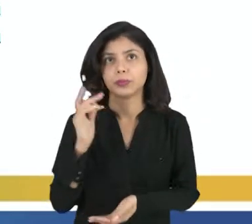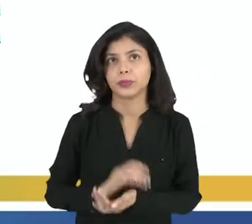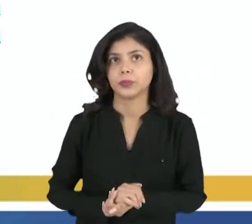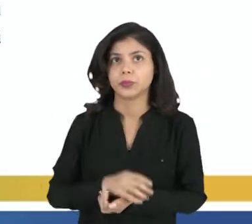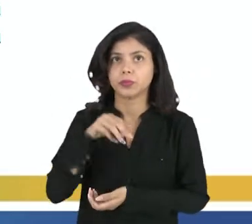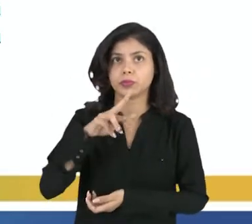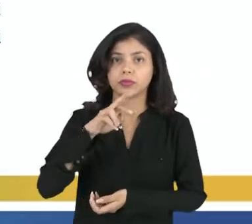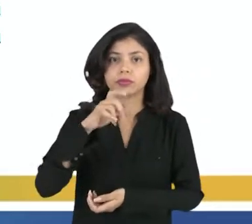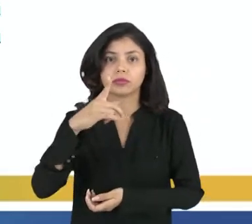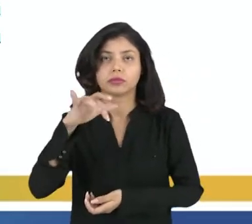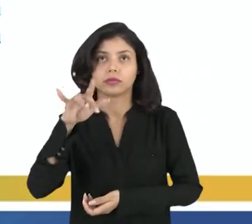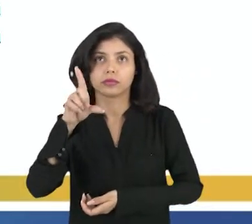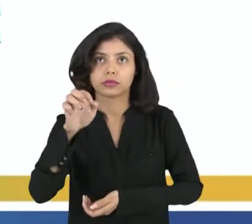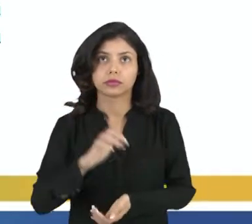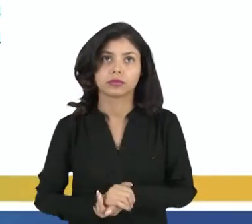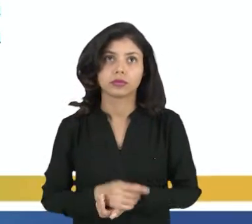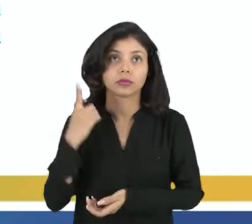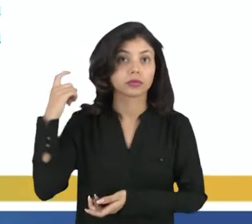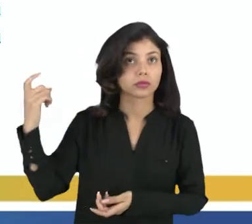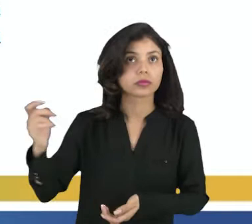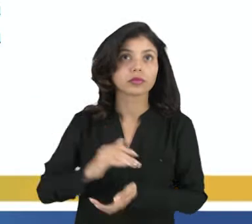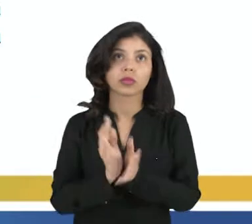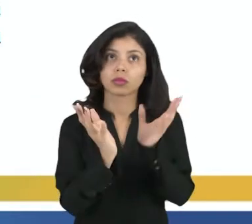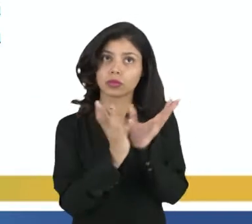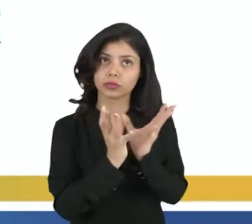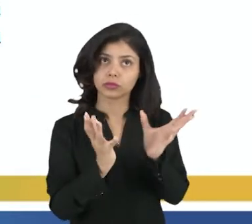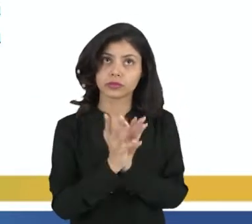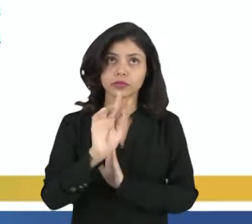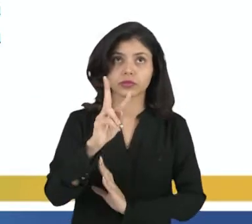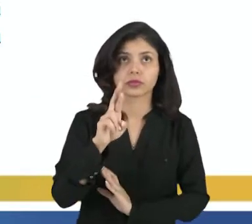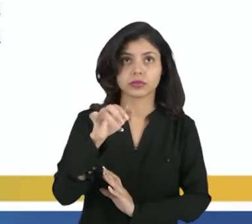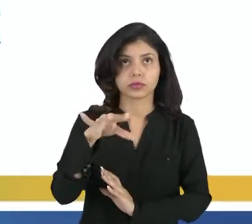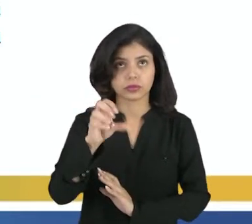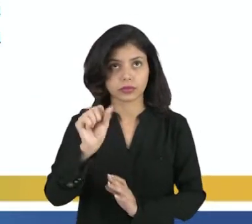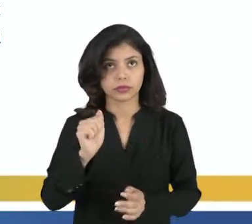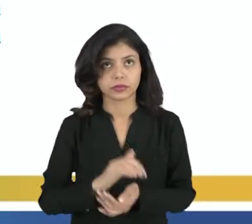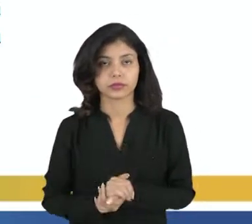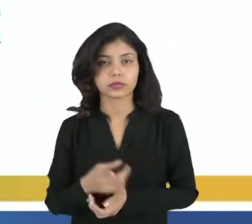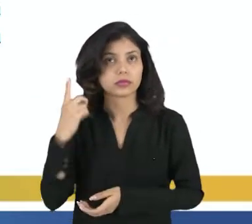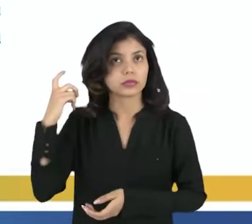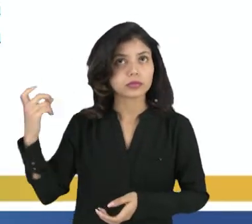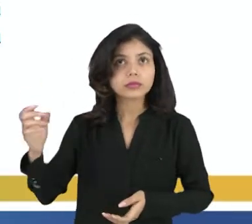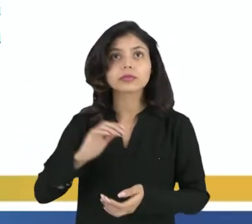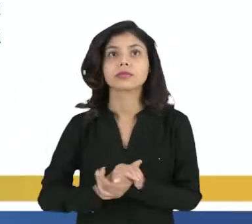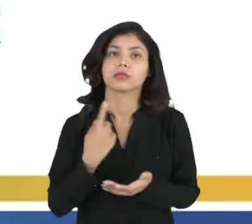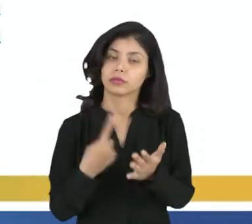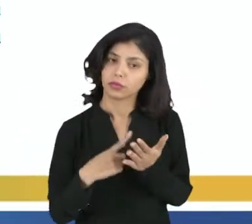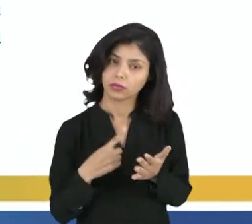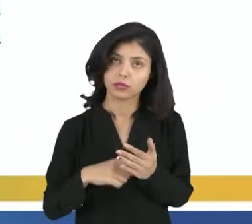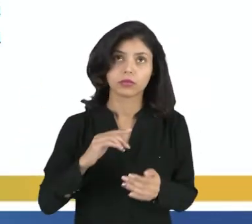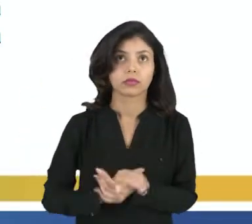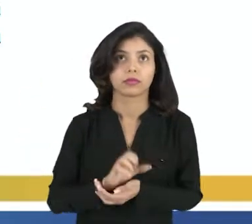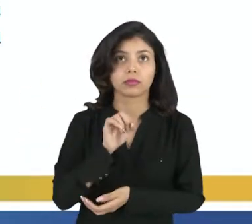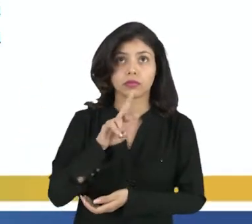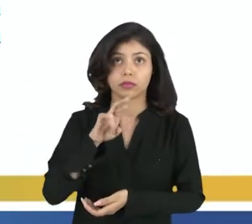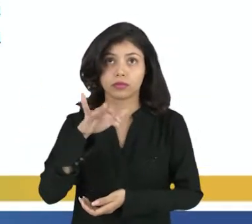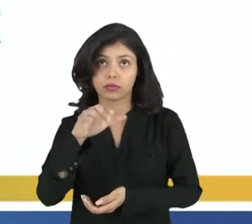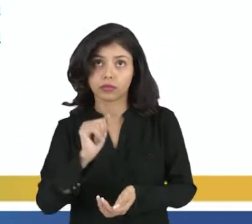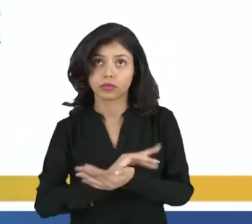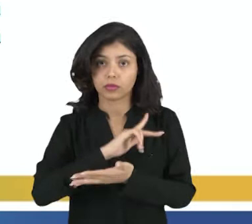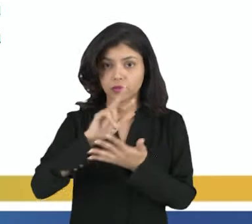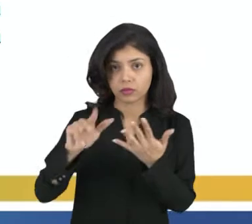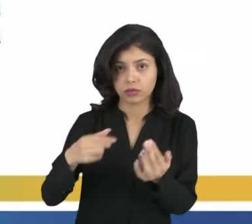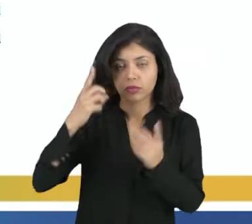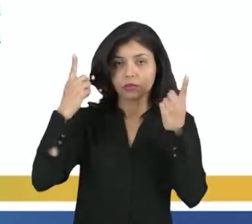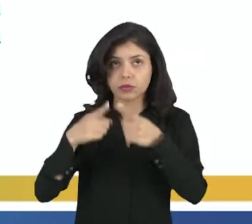vem a ser o quê? A multiplicidade dos sons, conjunto harmonioso dos sons, combinação simultânea